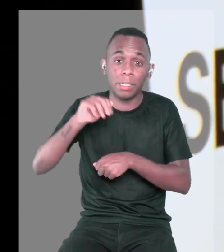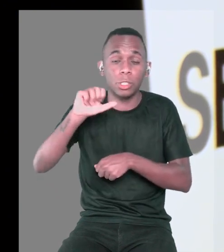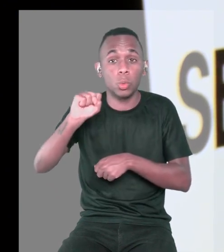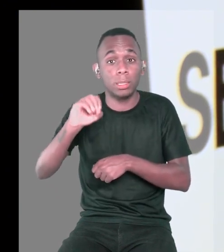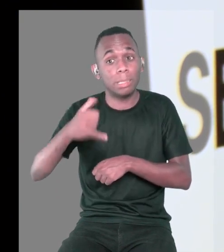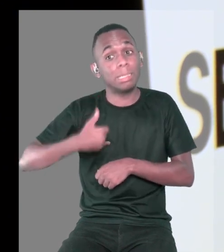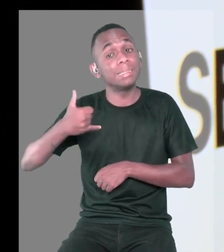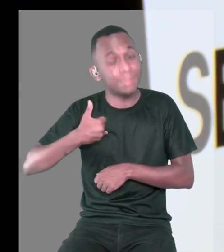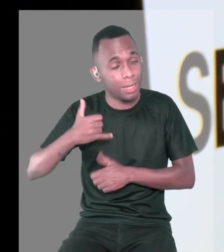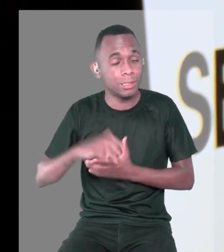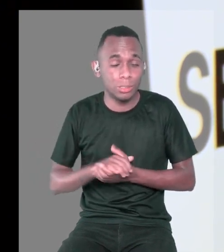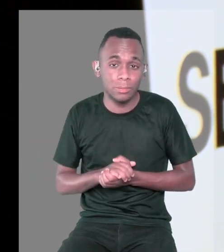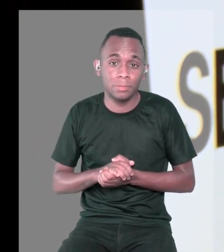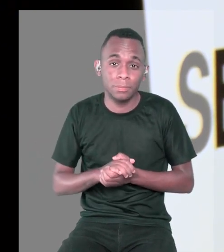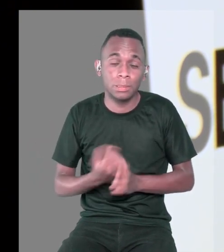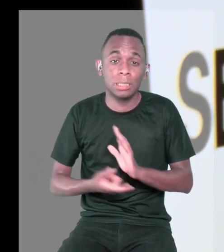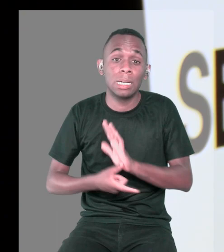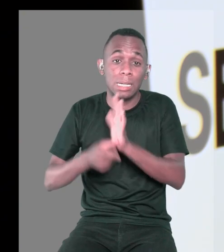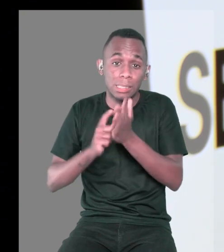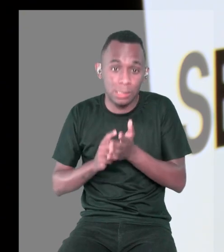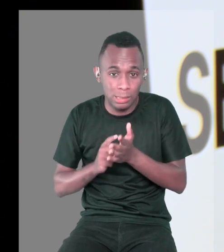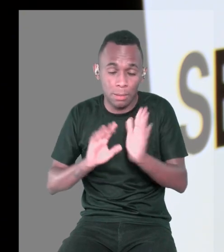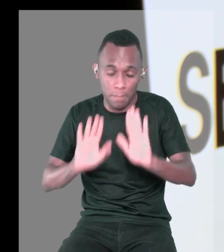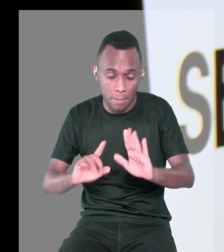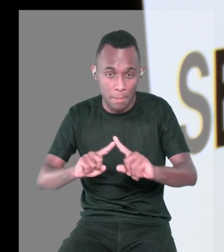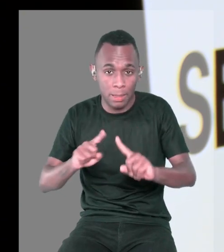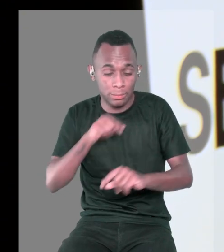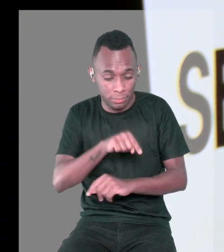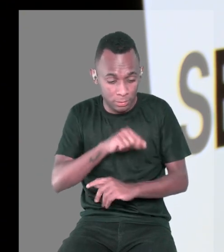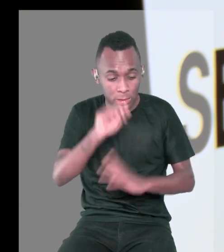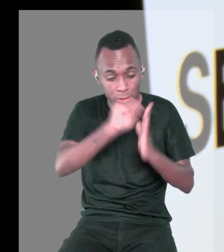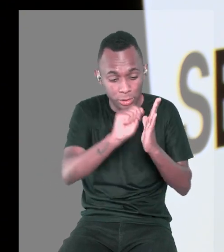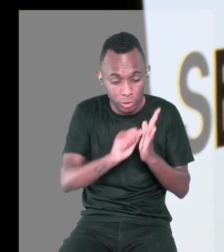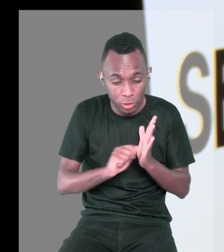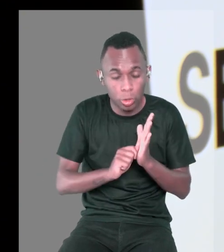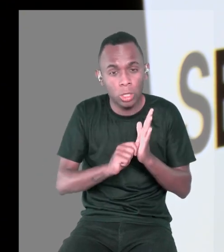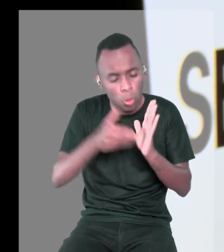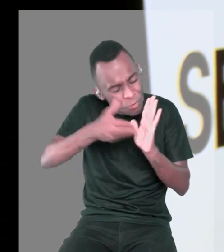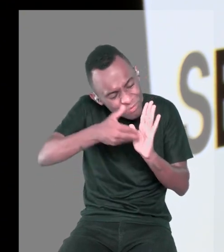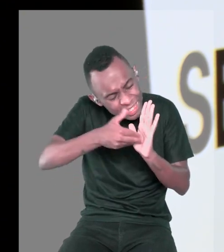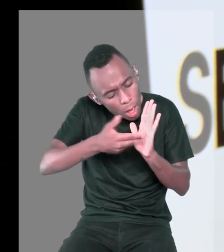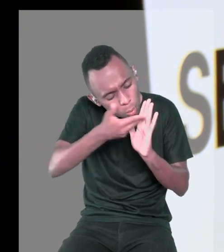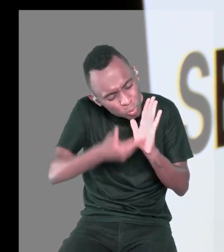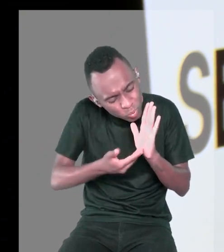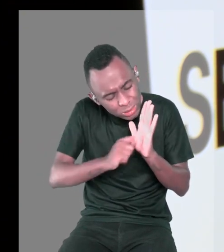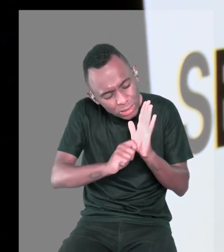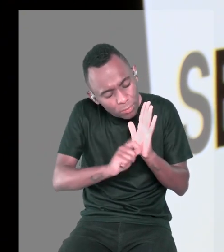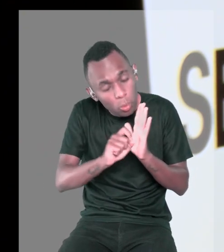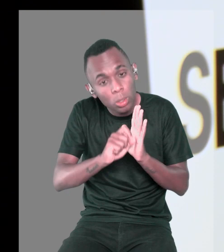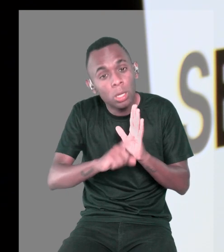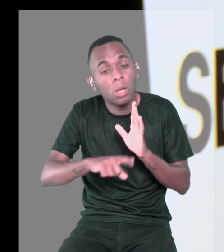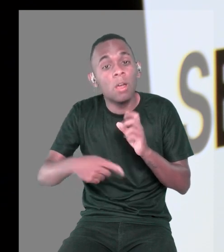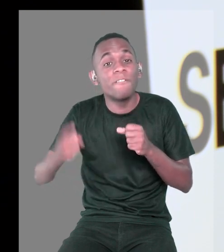Ambos com mais de 80 anos de idade. Pouco antes, porém, André deixara escrito no fim da sua